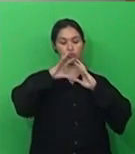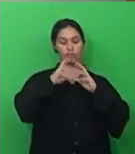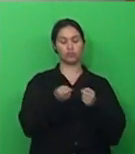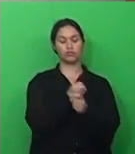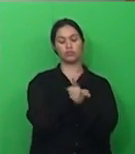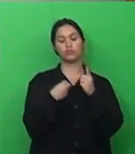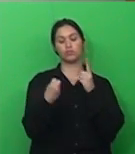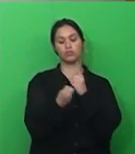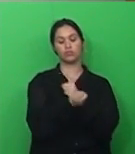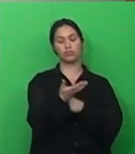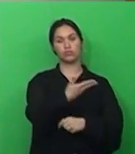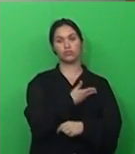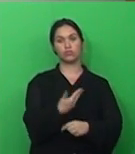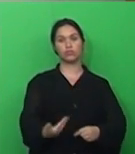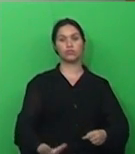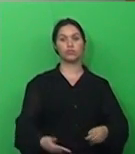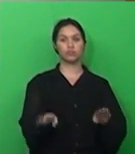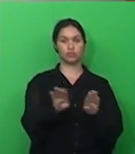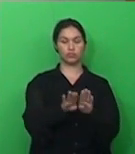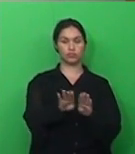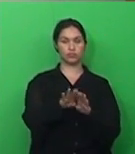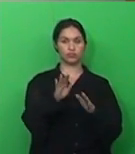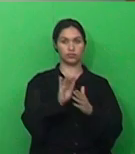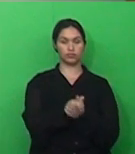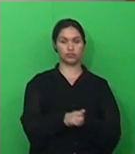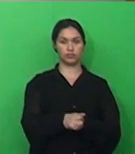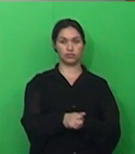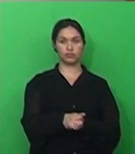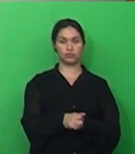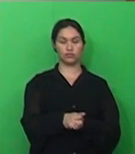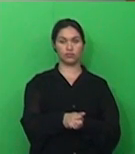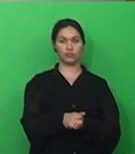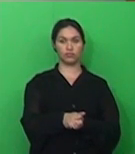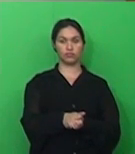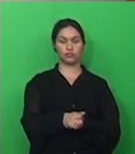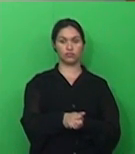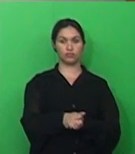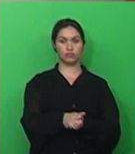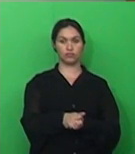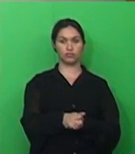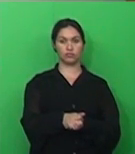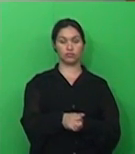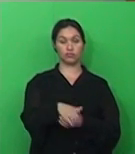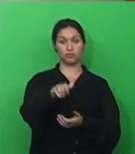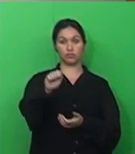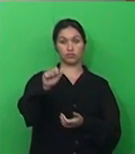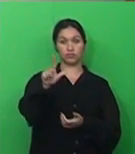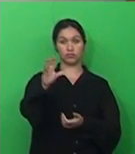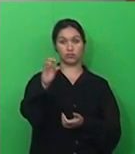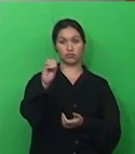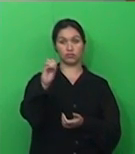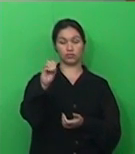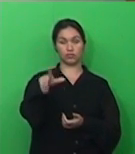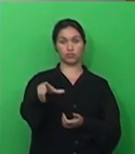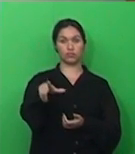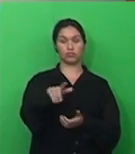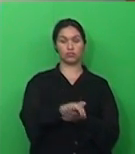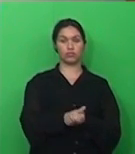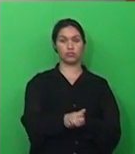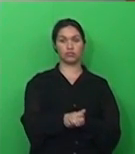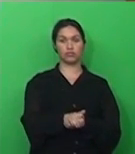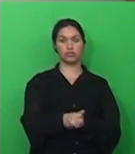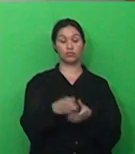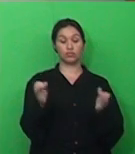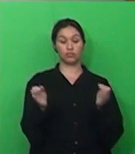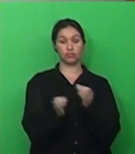pessoa mais necessitada, que não dispõe de tantos recursos. E o álcool gel elimina 99%